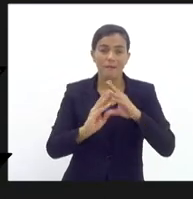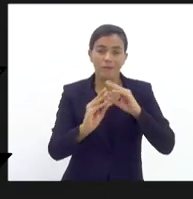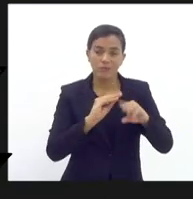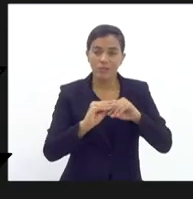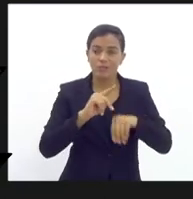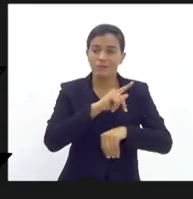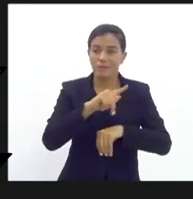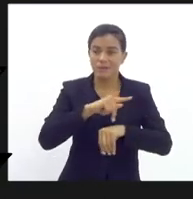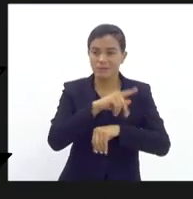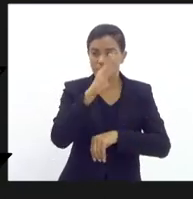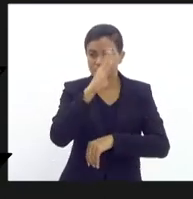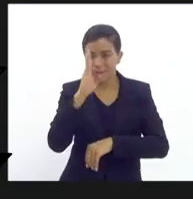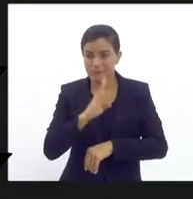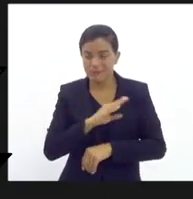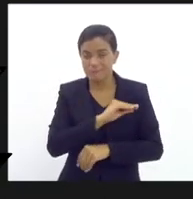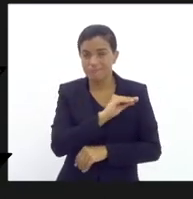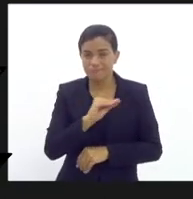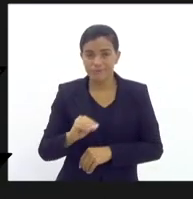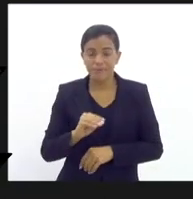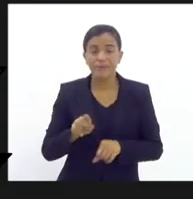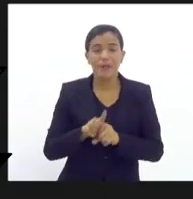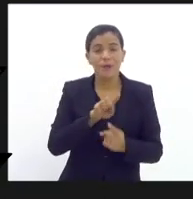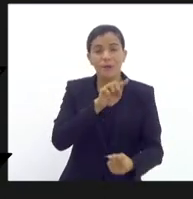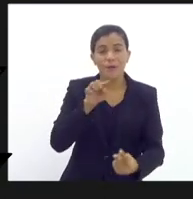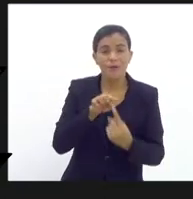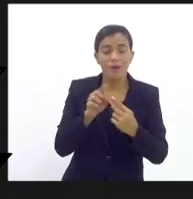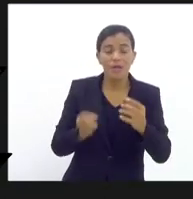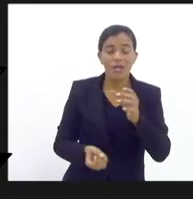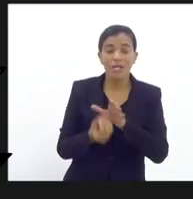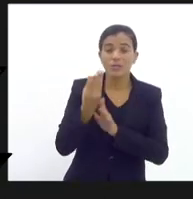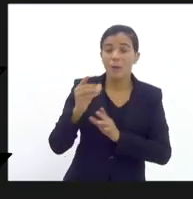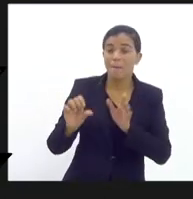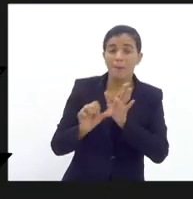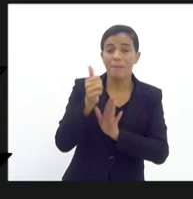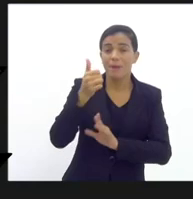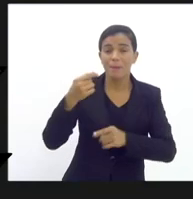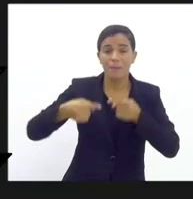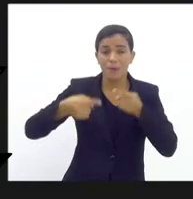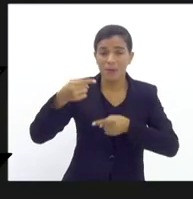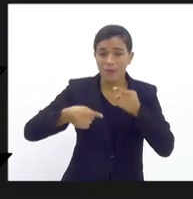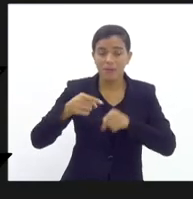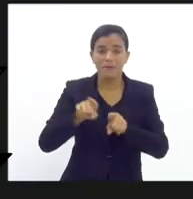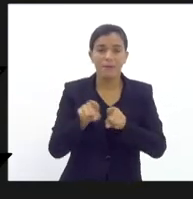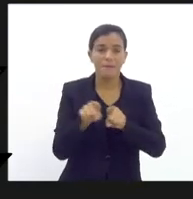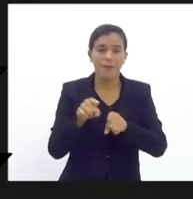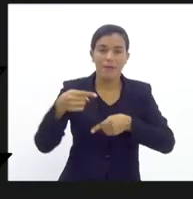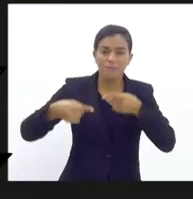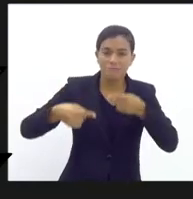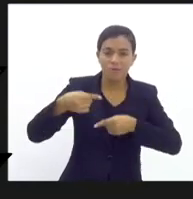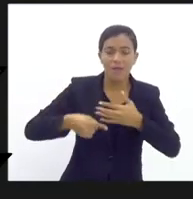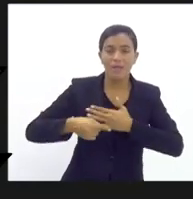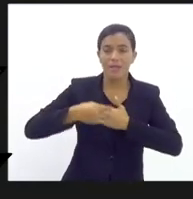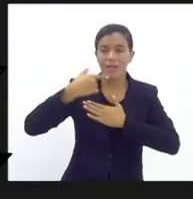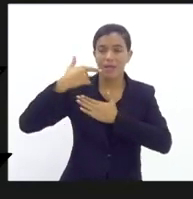e que tem aí como propósito a criação da primeira política nacional para migrantes refugiados